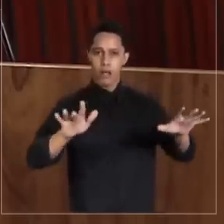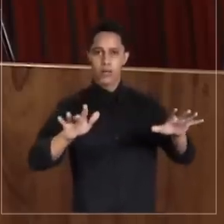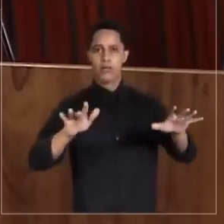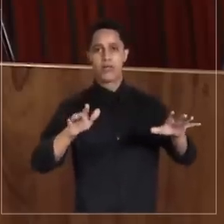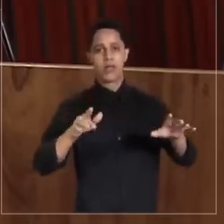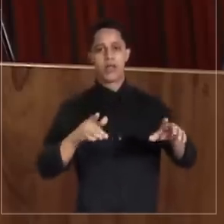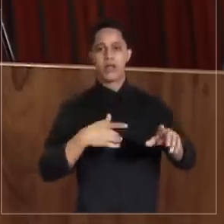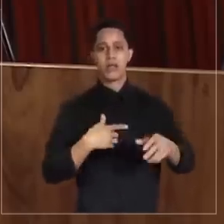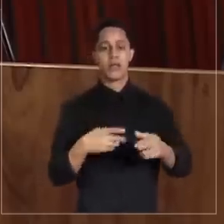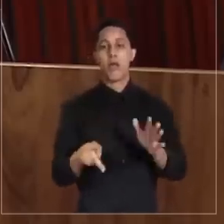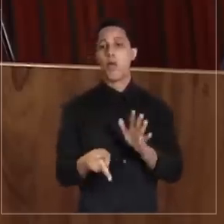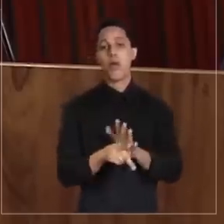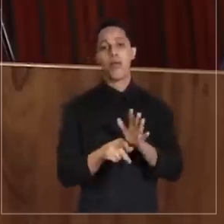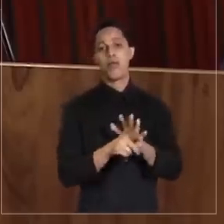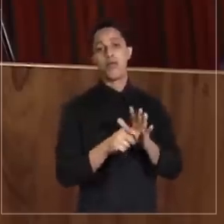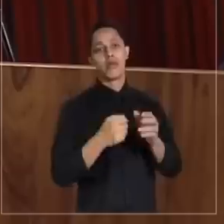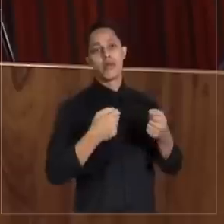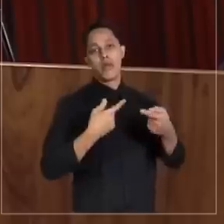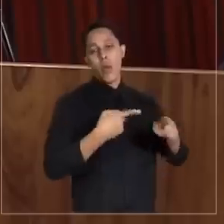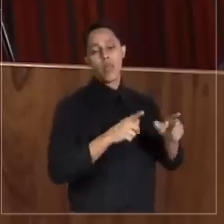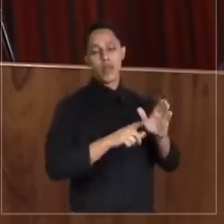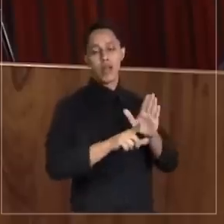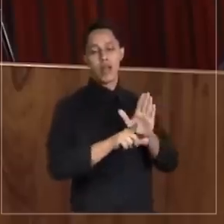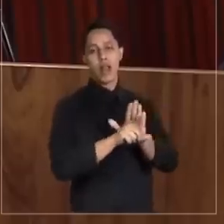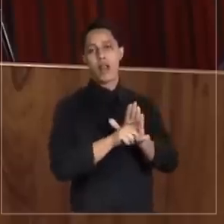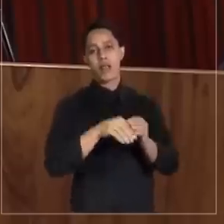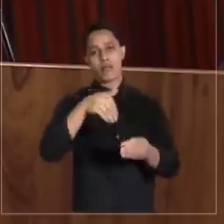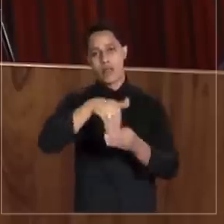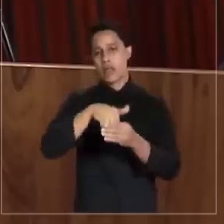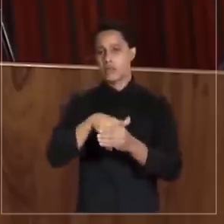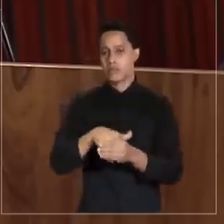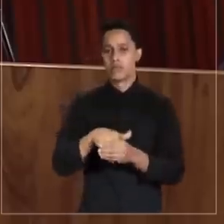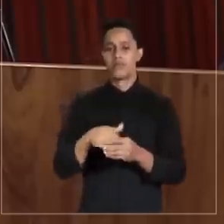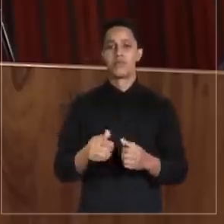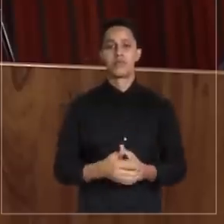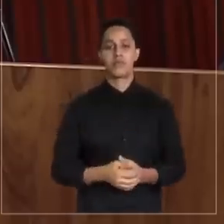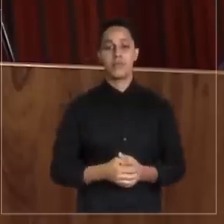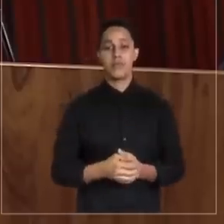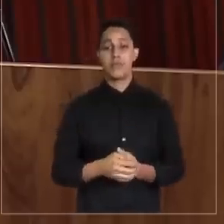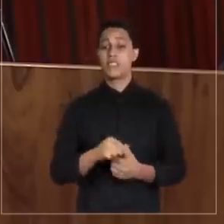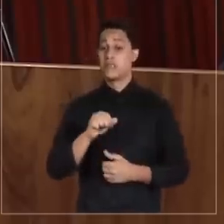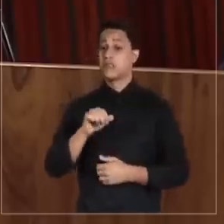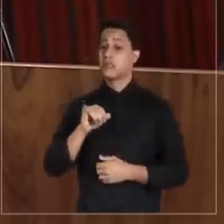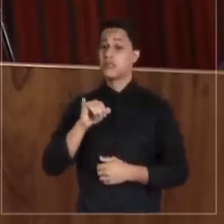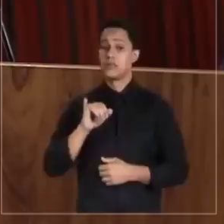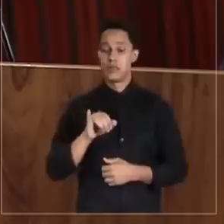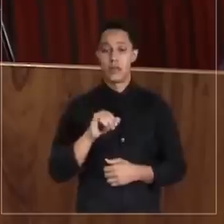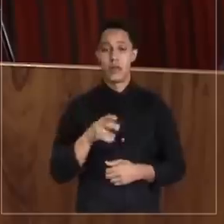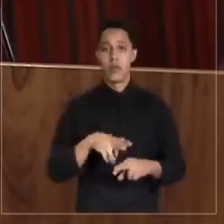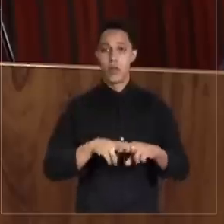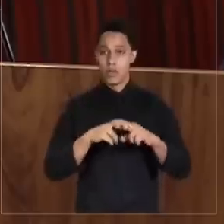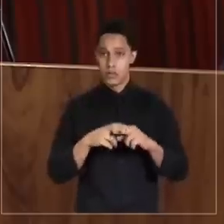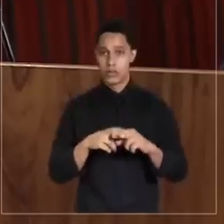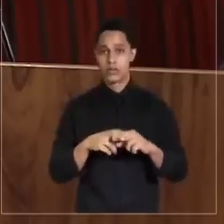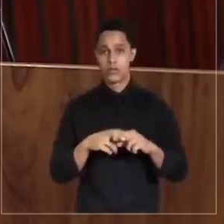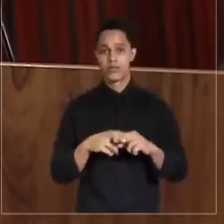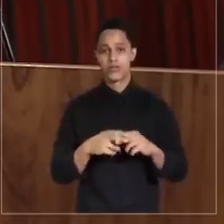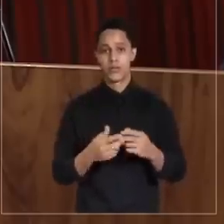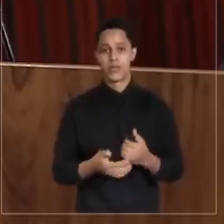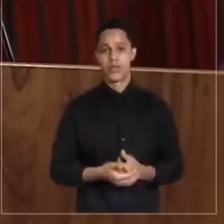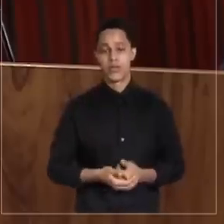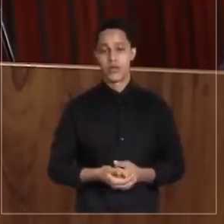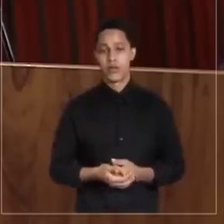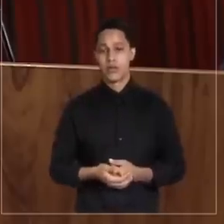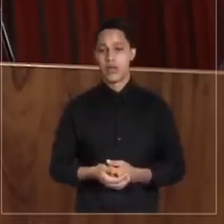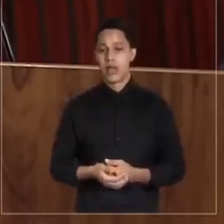detrimento da normalidade e da legitimidade das eleições. Este quadro, e por isso mesmo, até